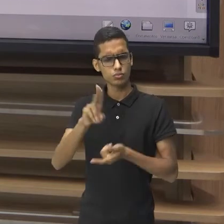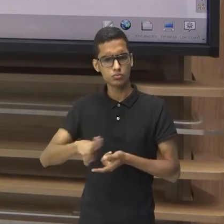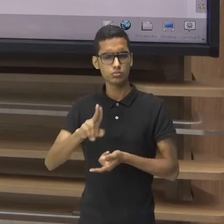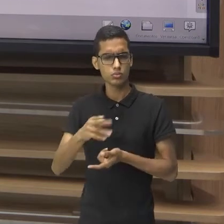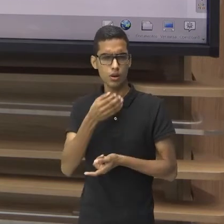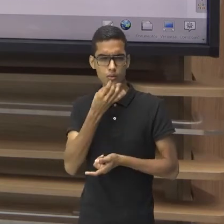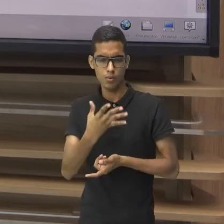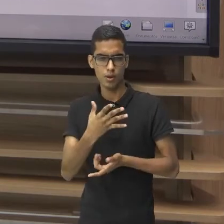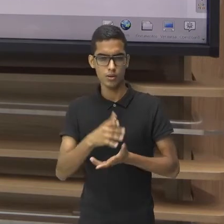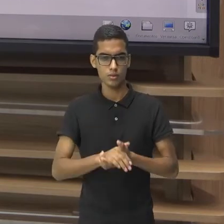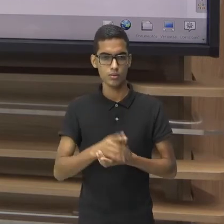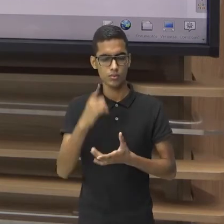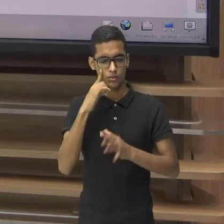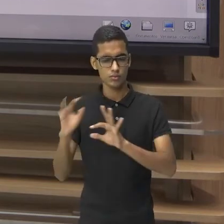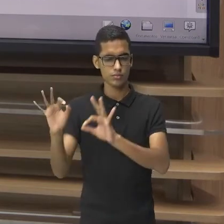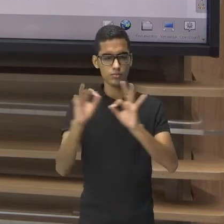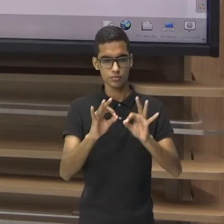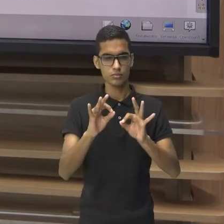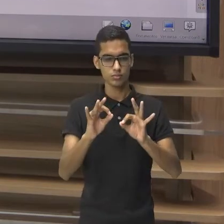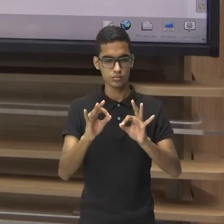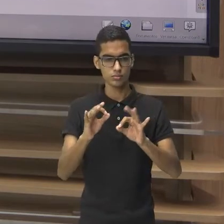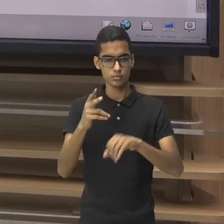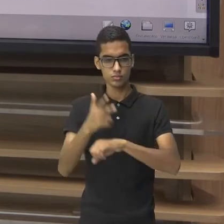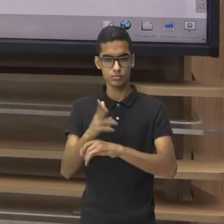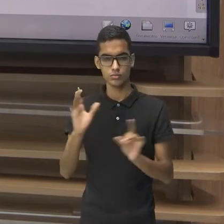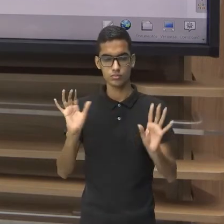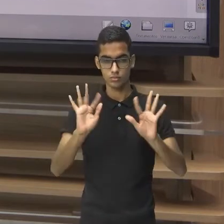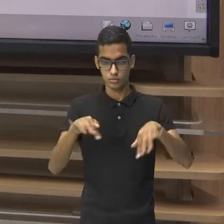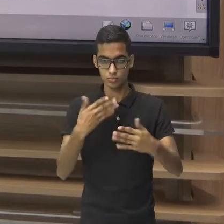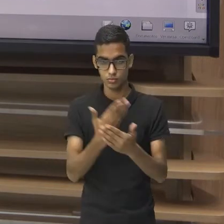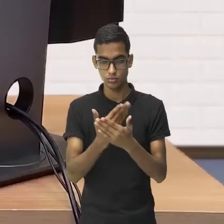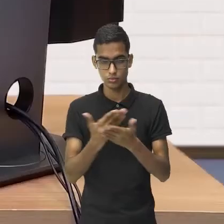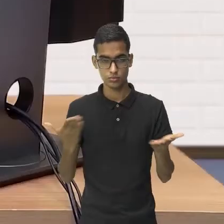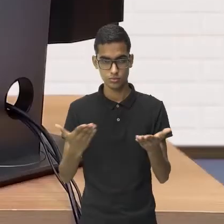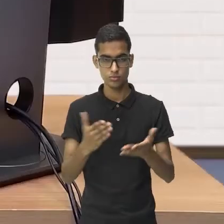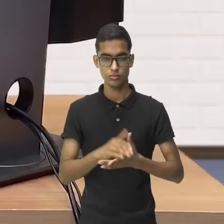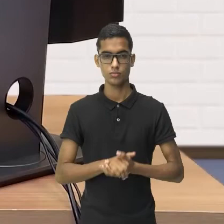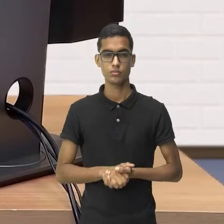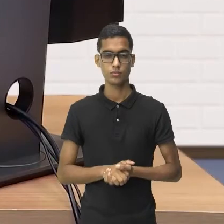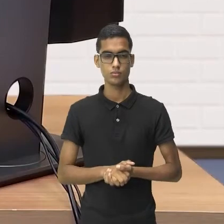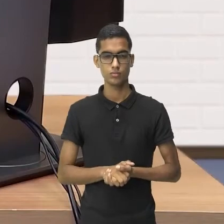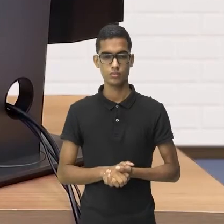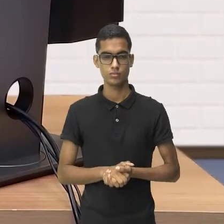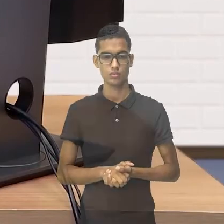Vamos assistir esse pequeno vídeo só para encerrar a nossa aula?